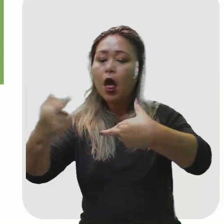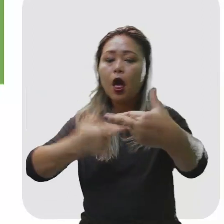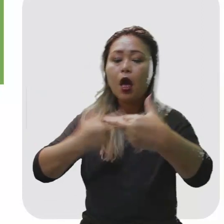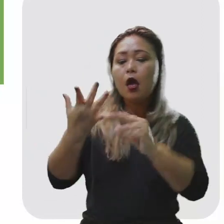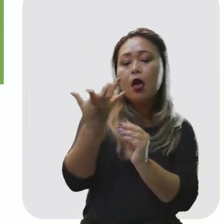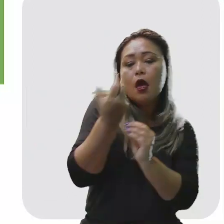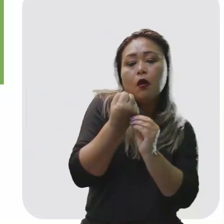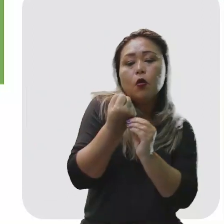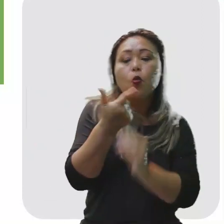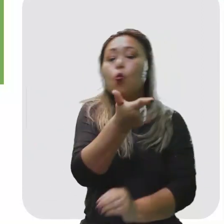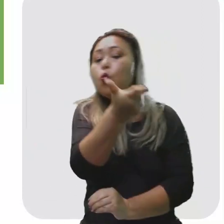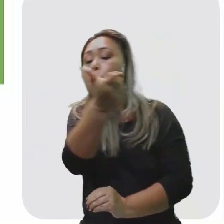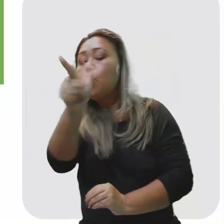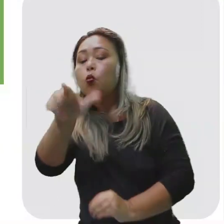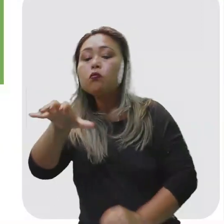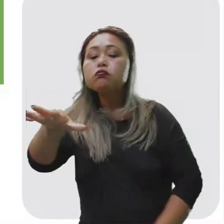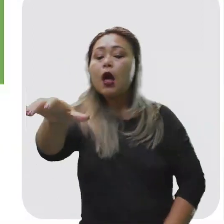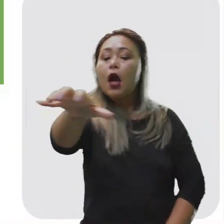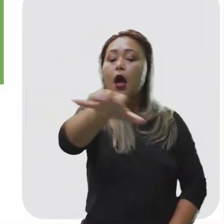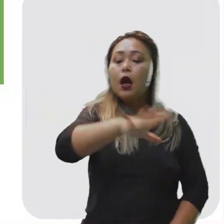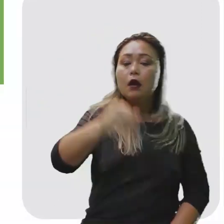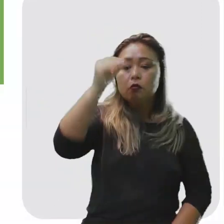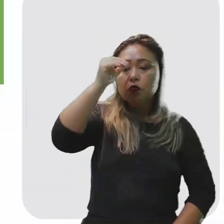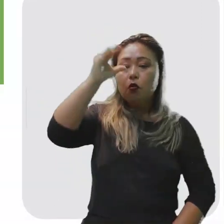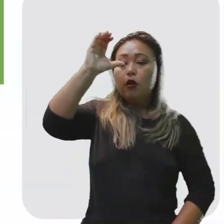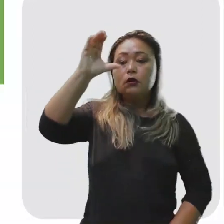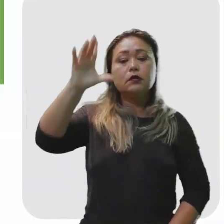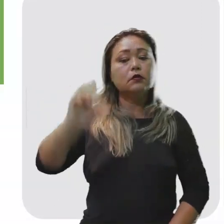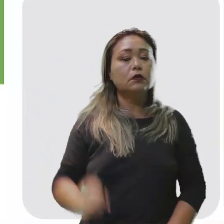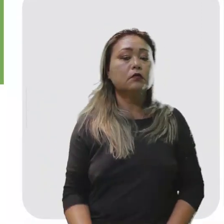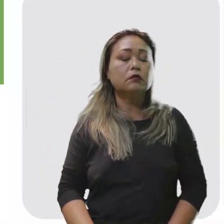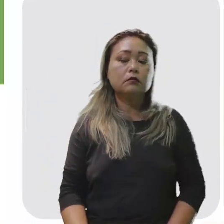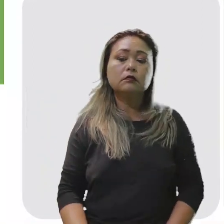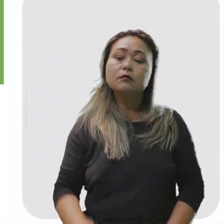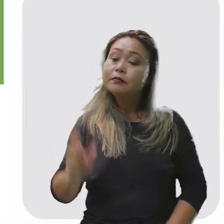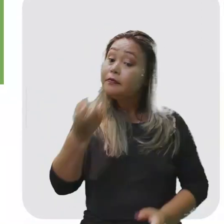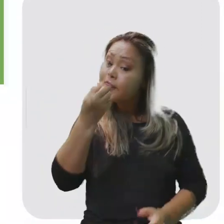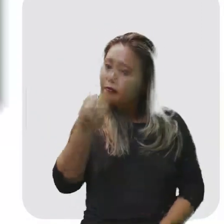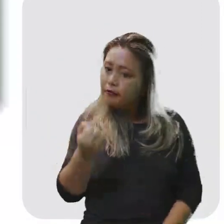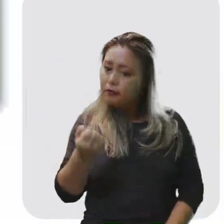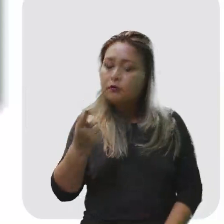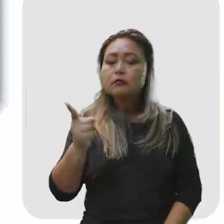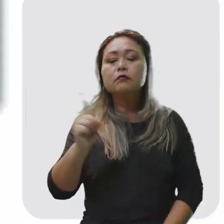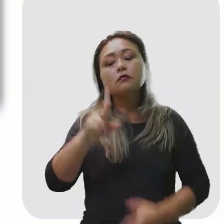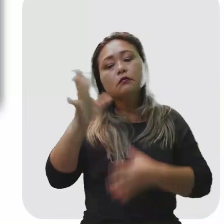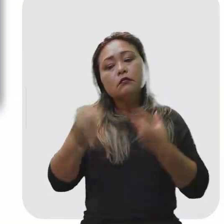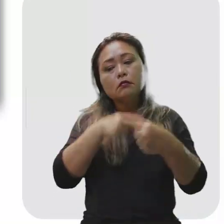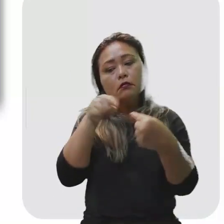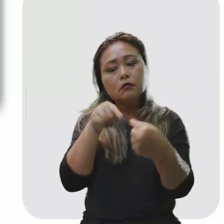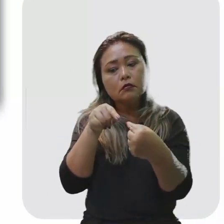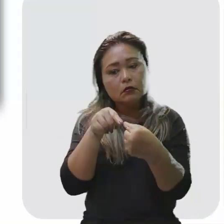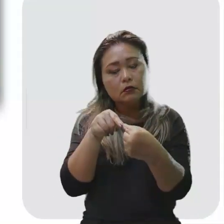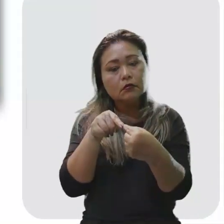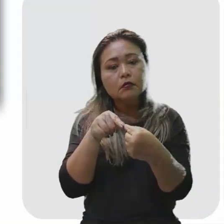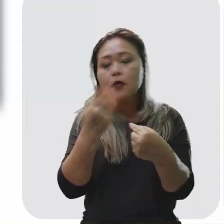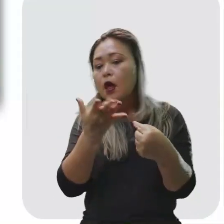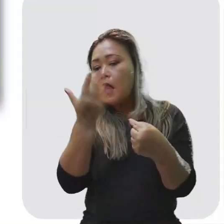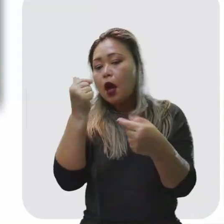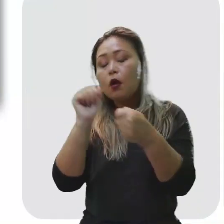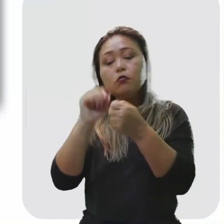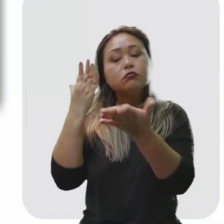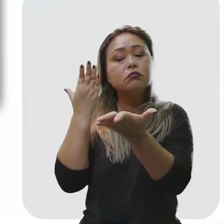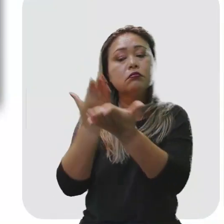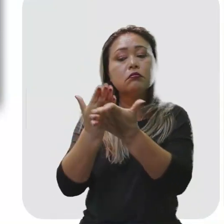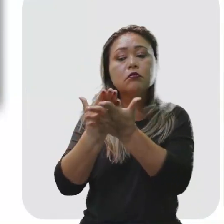entre arte e outras áreas do conhecimento. Muito bem, então essas foram as habilidades. Então vamos já para a